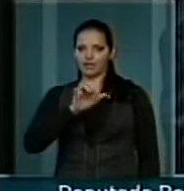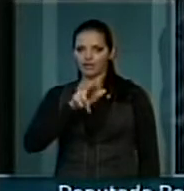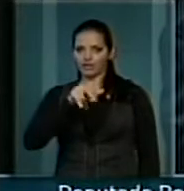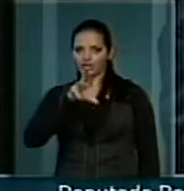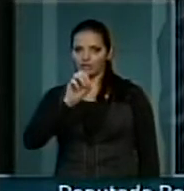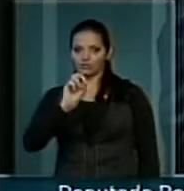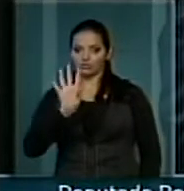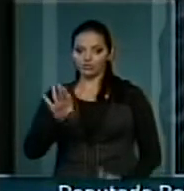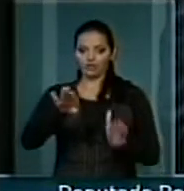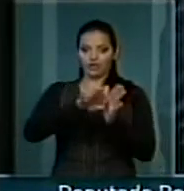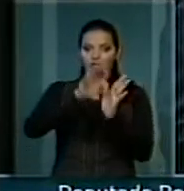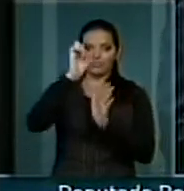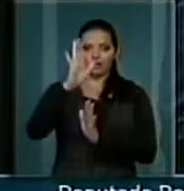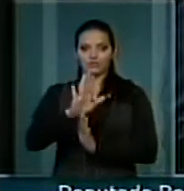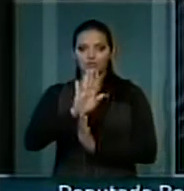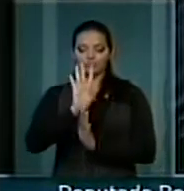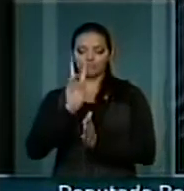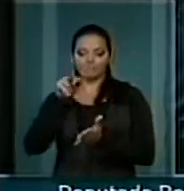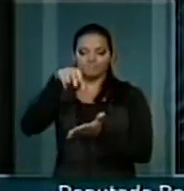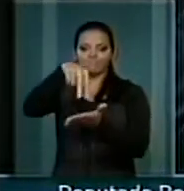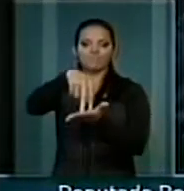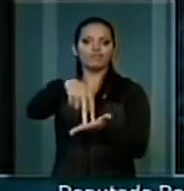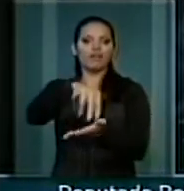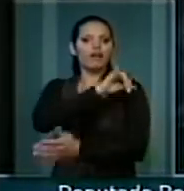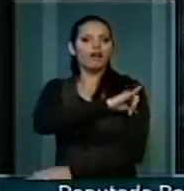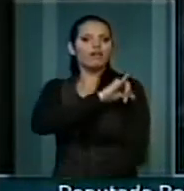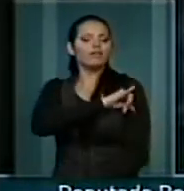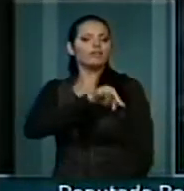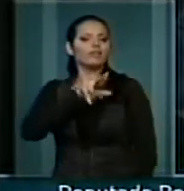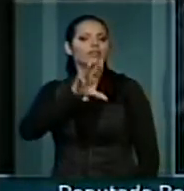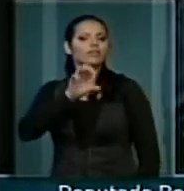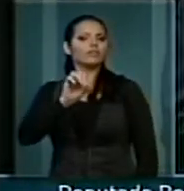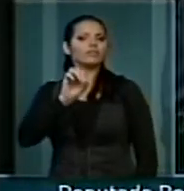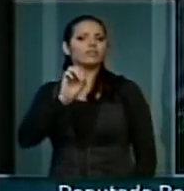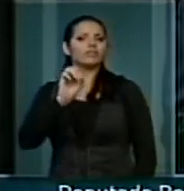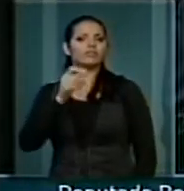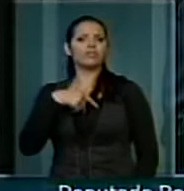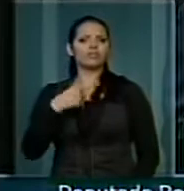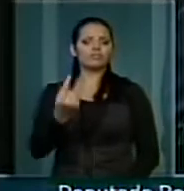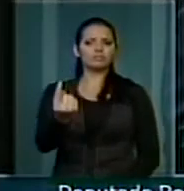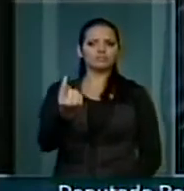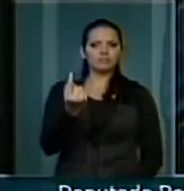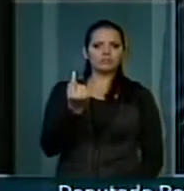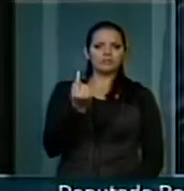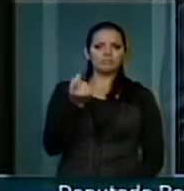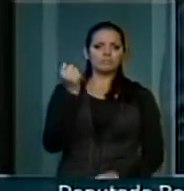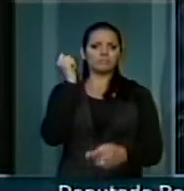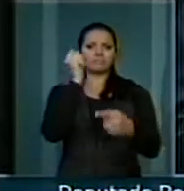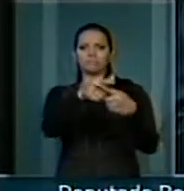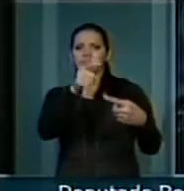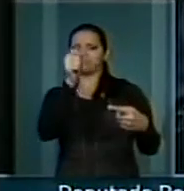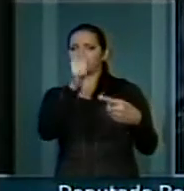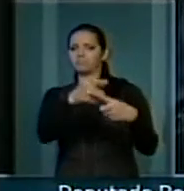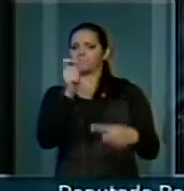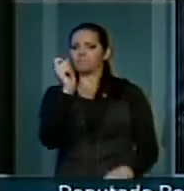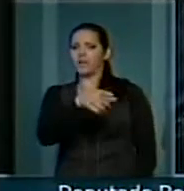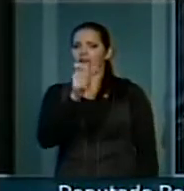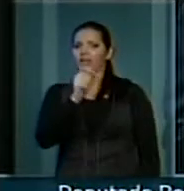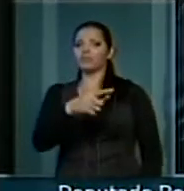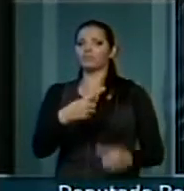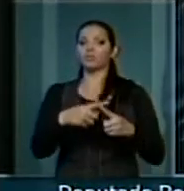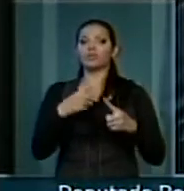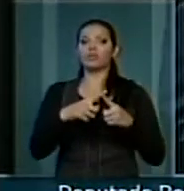cidade maravilhosa, Rio de Janeiro, lá foram recebidos com pedras. Eles pagaram um alto preço pelo